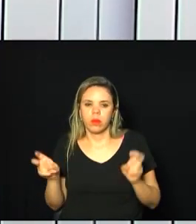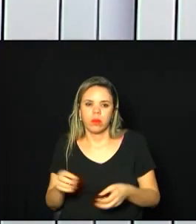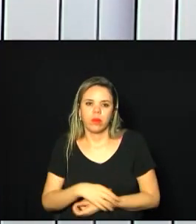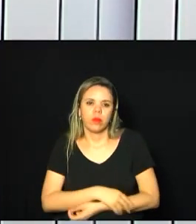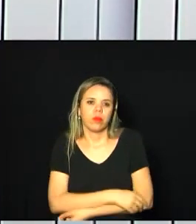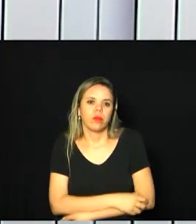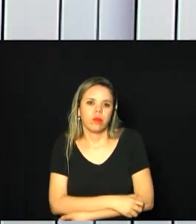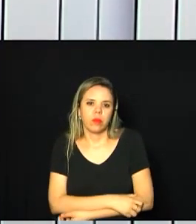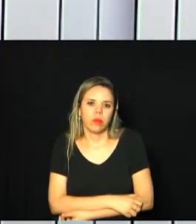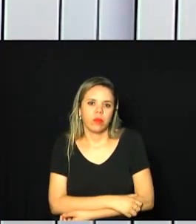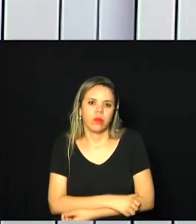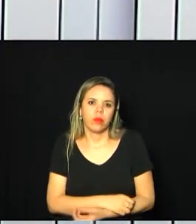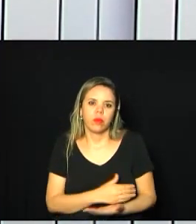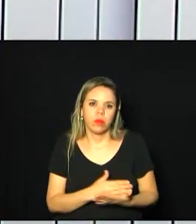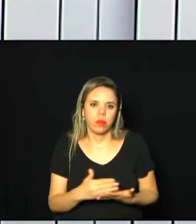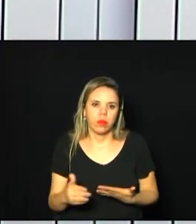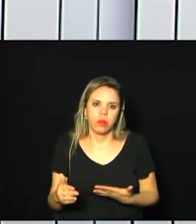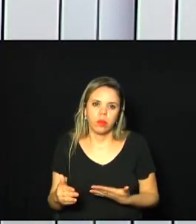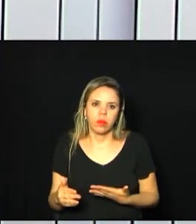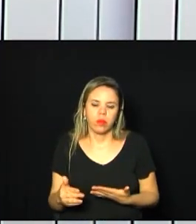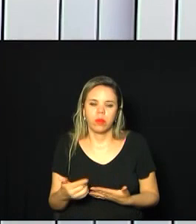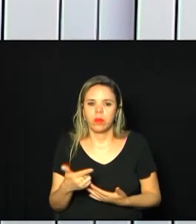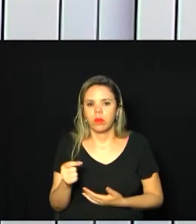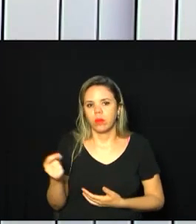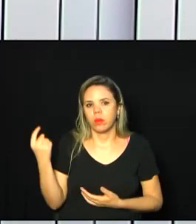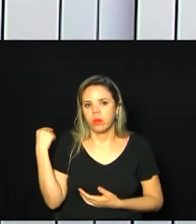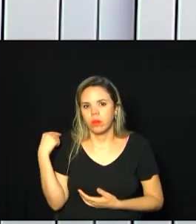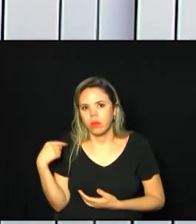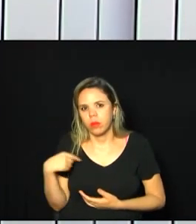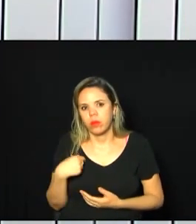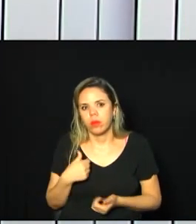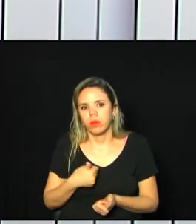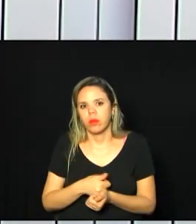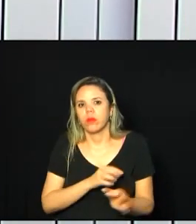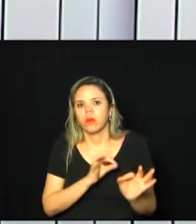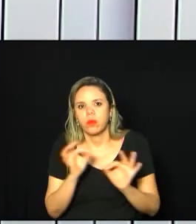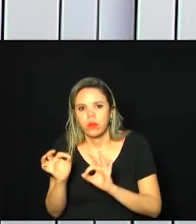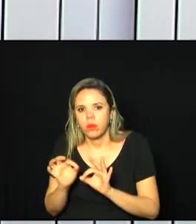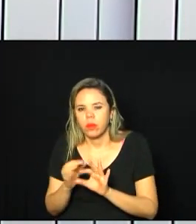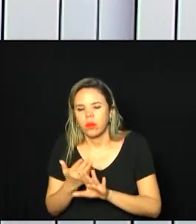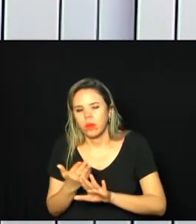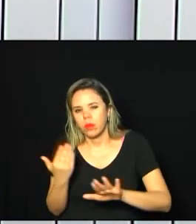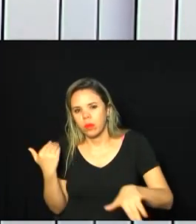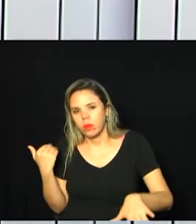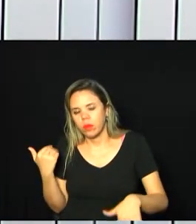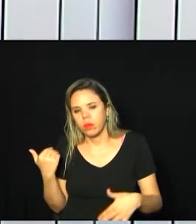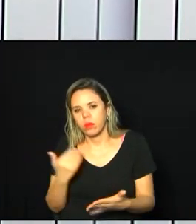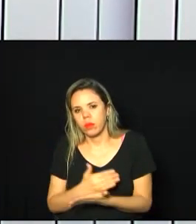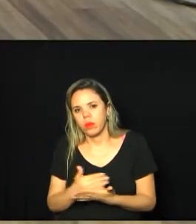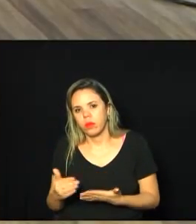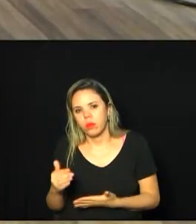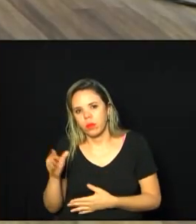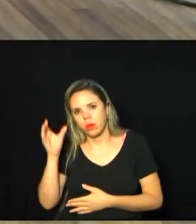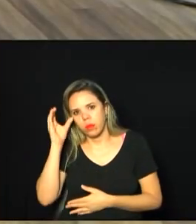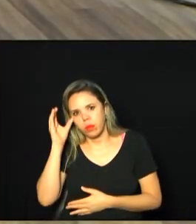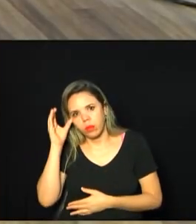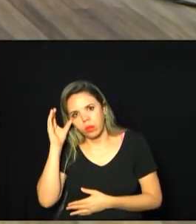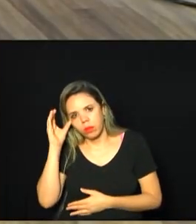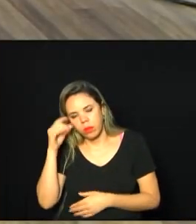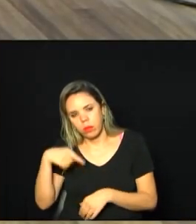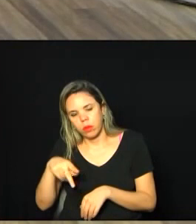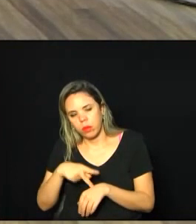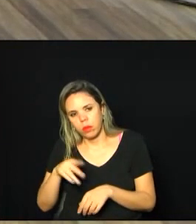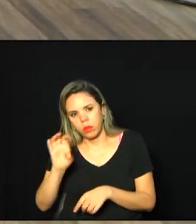assunto, no começo, no início de 2020, a gente acompanhava de longe, Então, o início na China, depois chegou